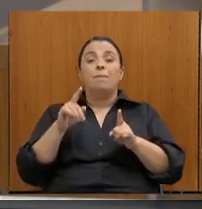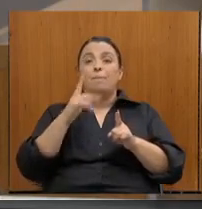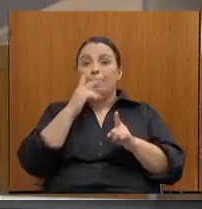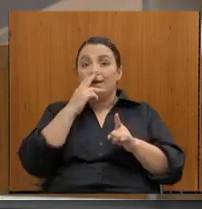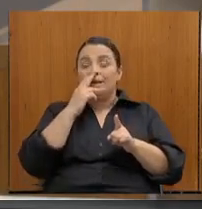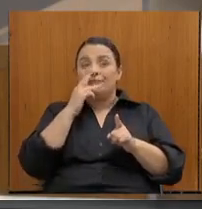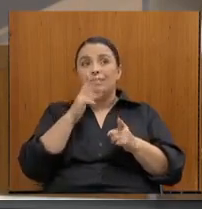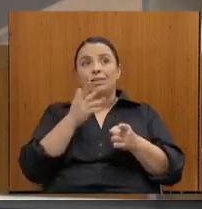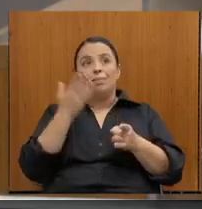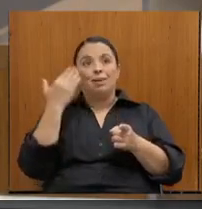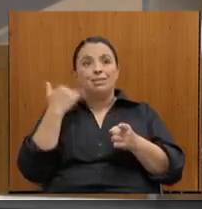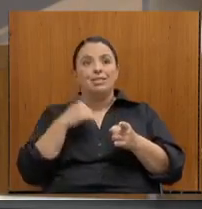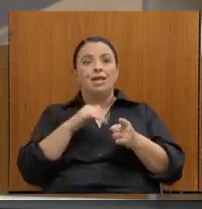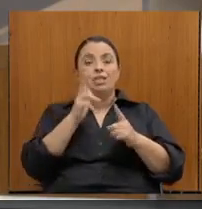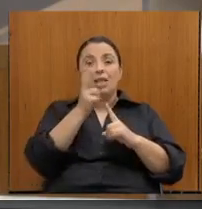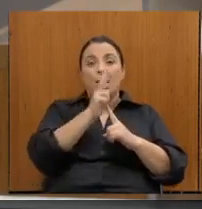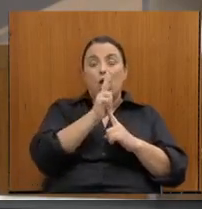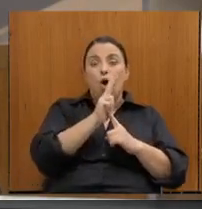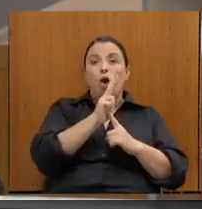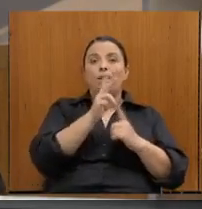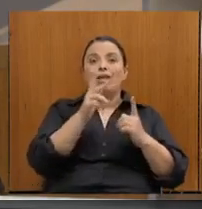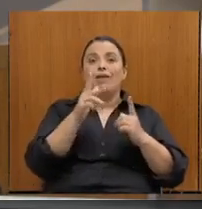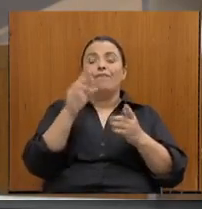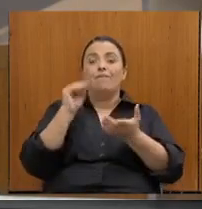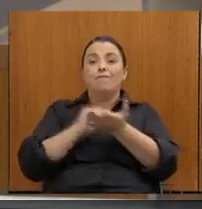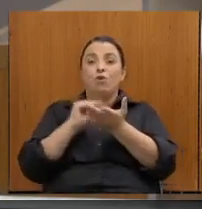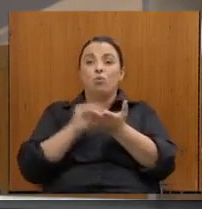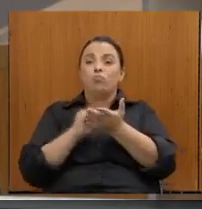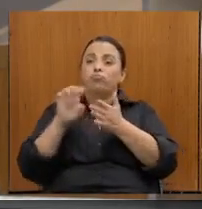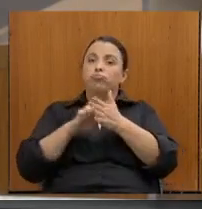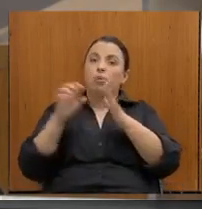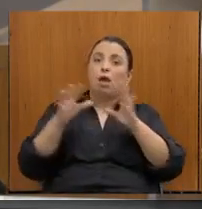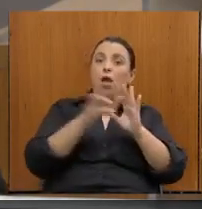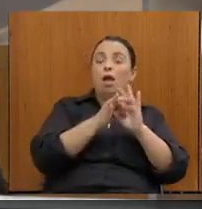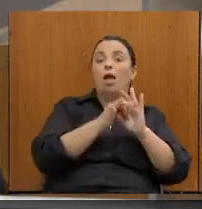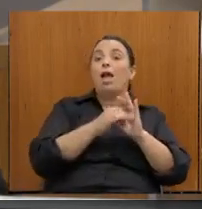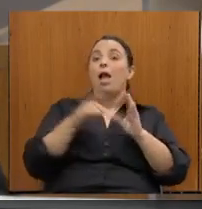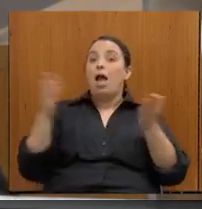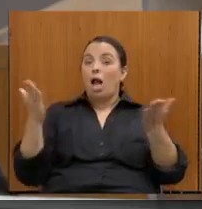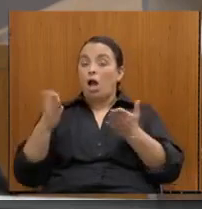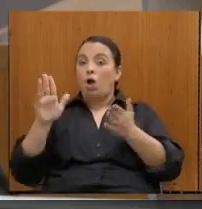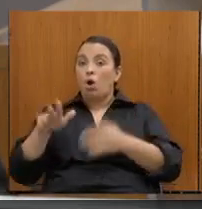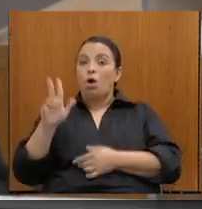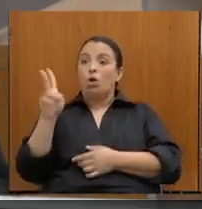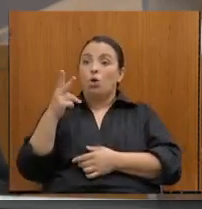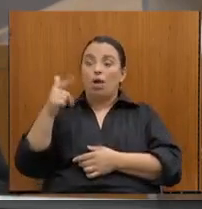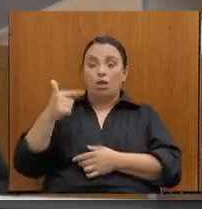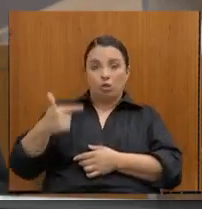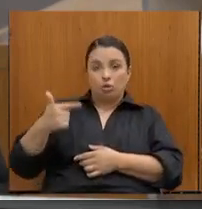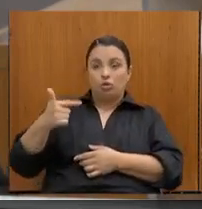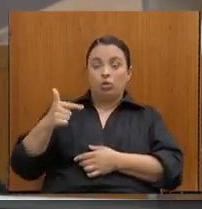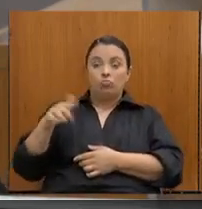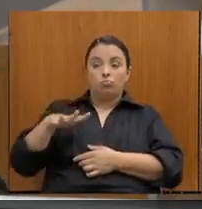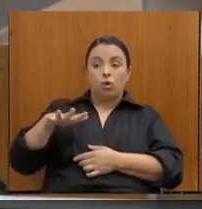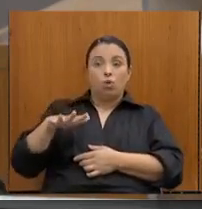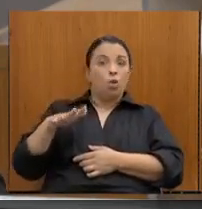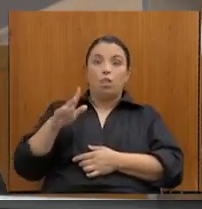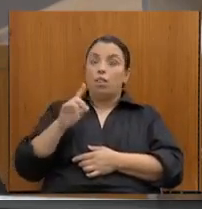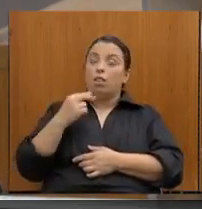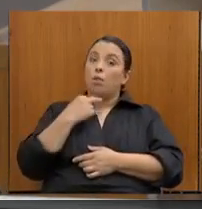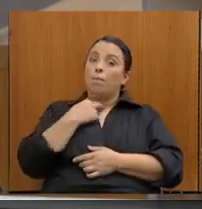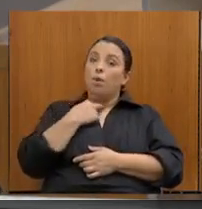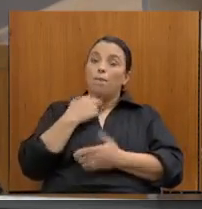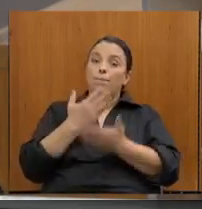cólica que nós não podemos perder de novo para para o setor de hidrogênio em Minas Gerais